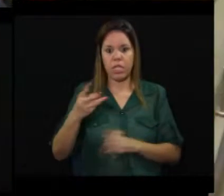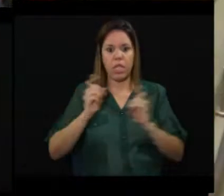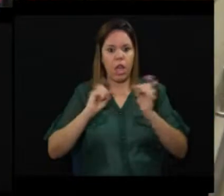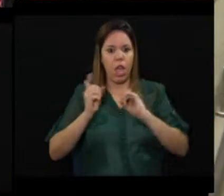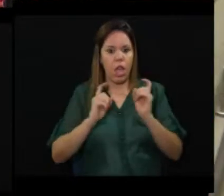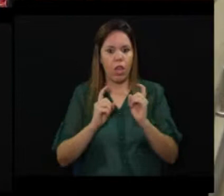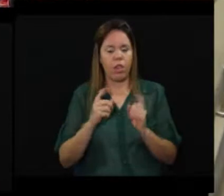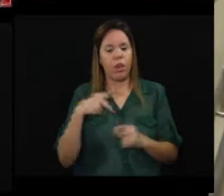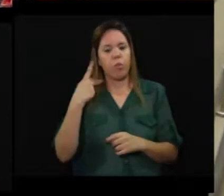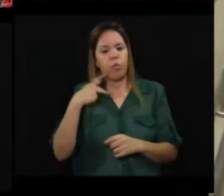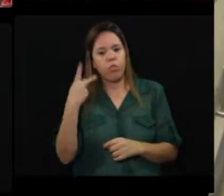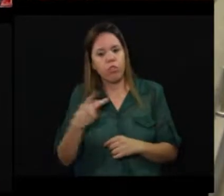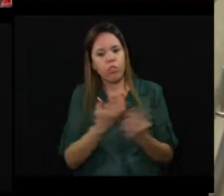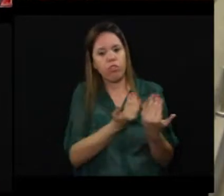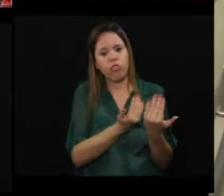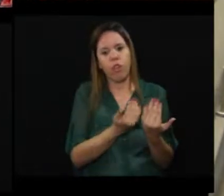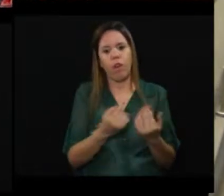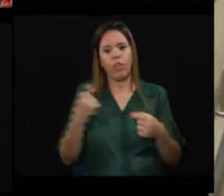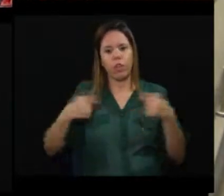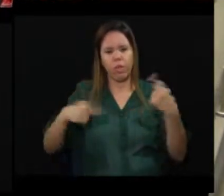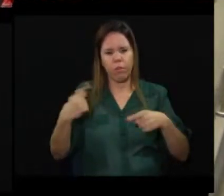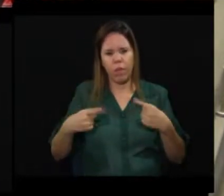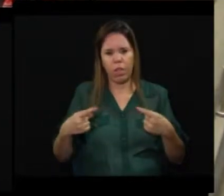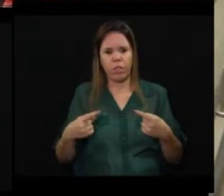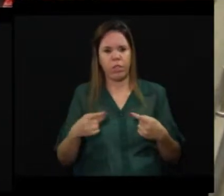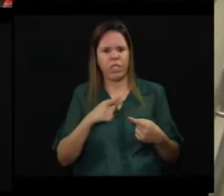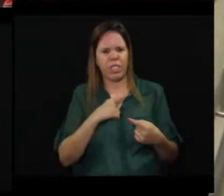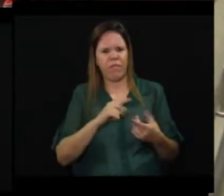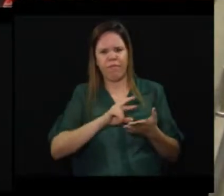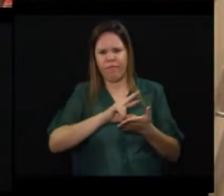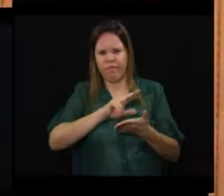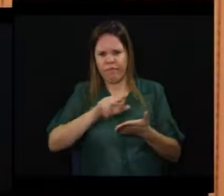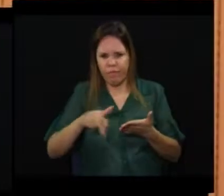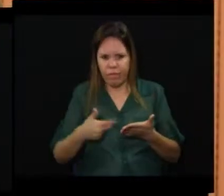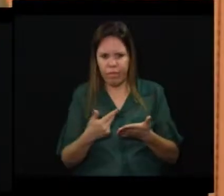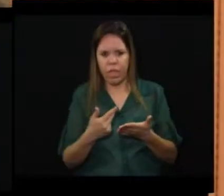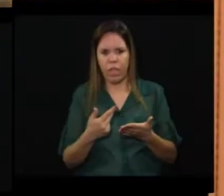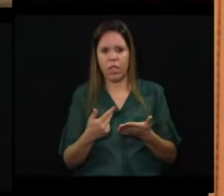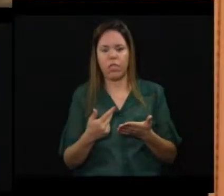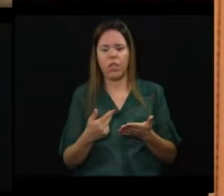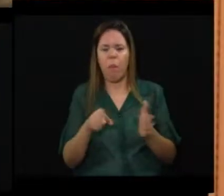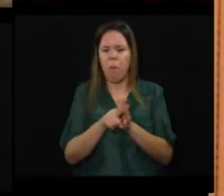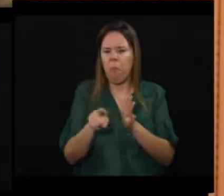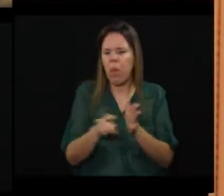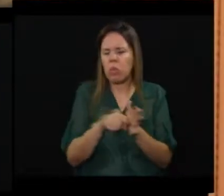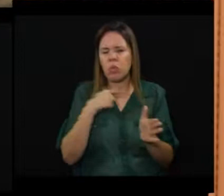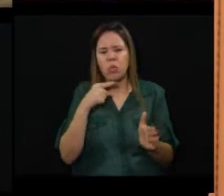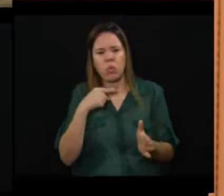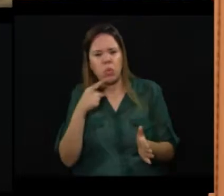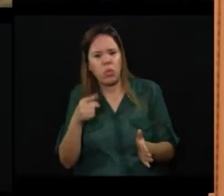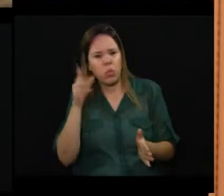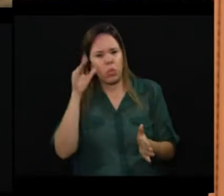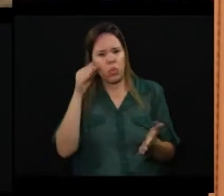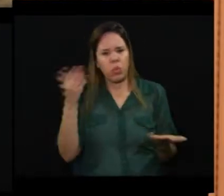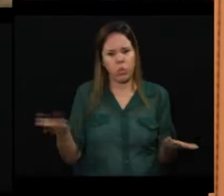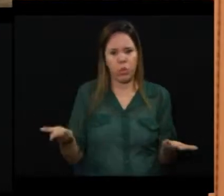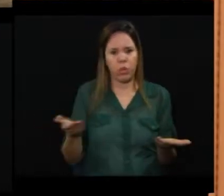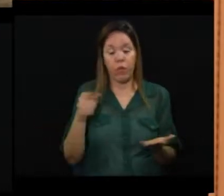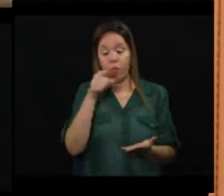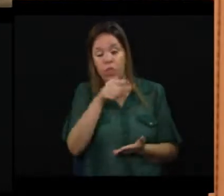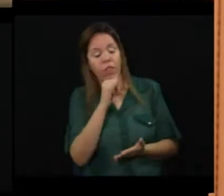Jovem. Os debates foram acalorados. Eu só queria fazer um questionamento, porque você